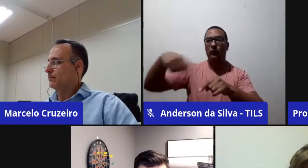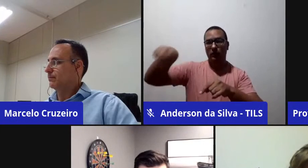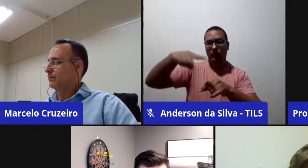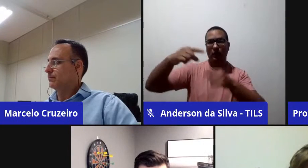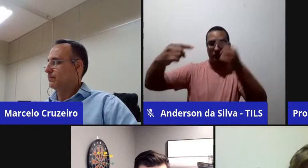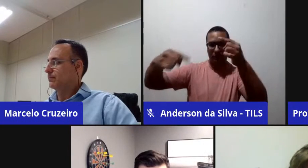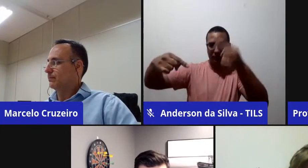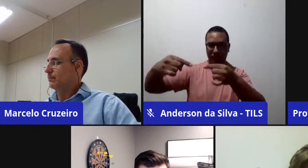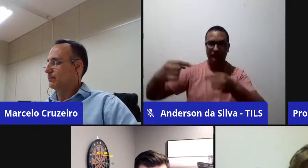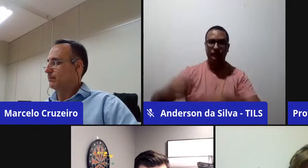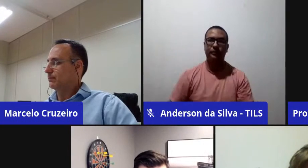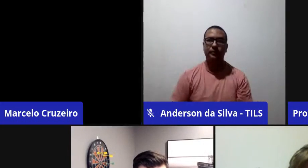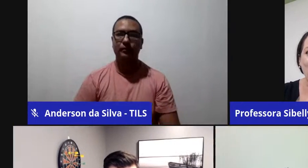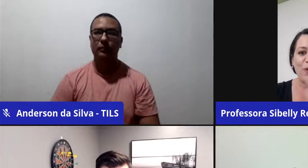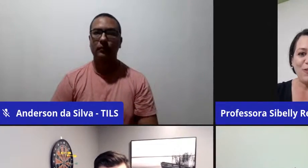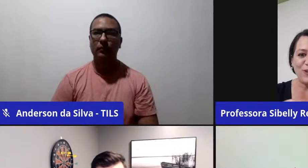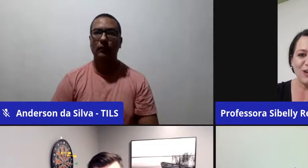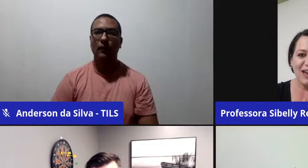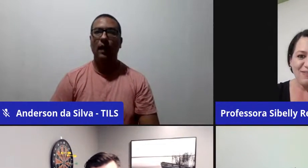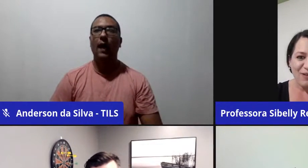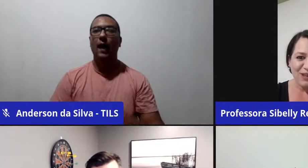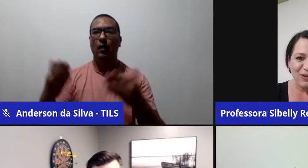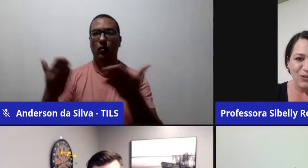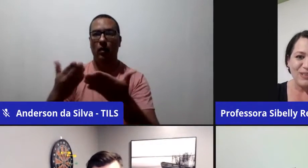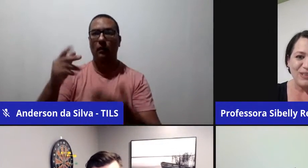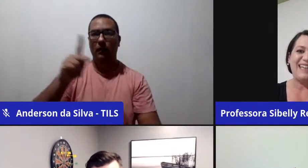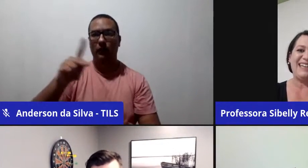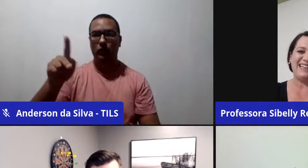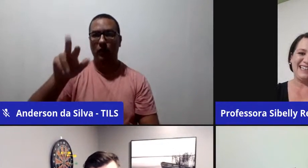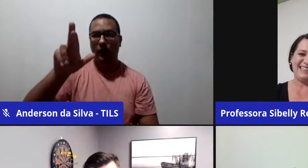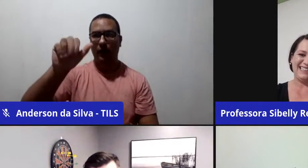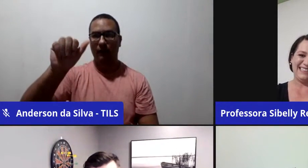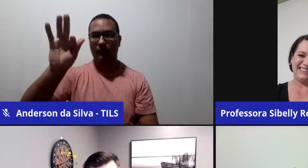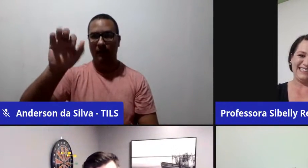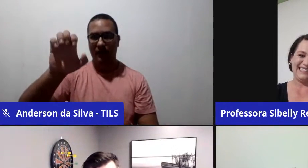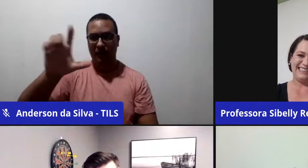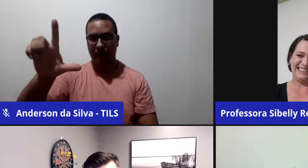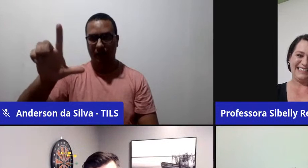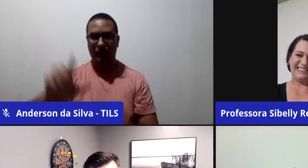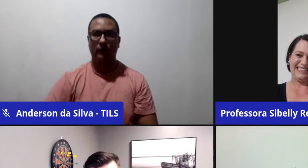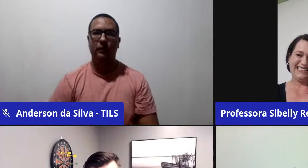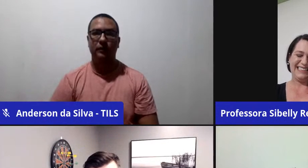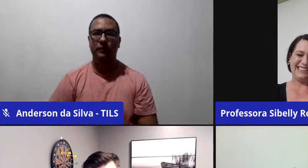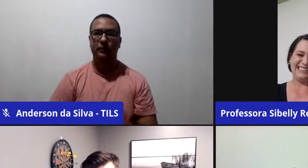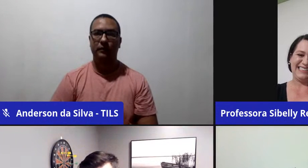vamos agora com o professor Rafael Chiusi.